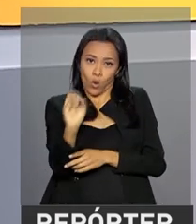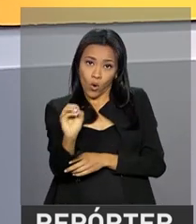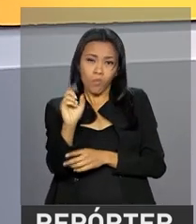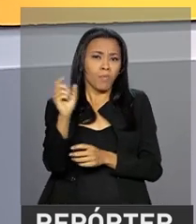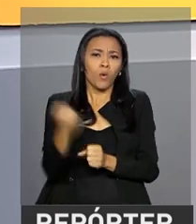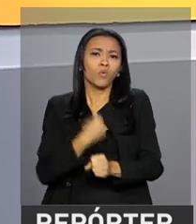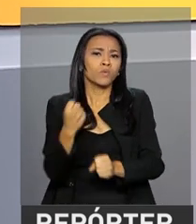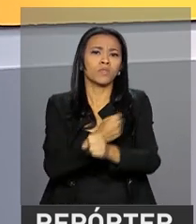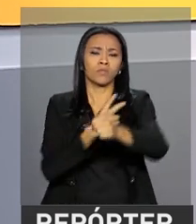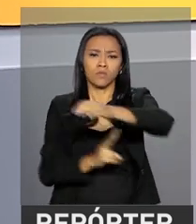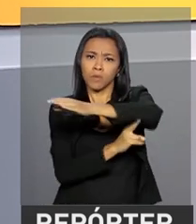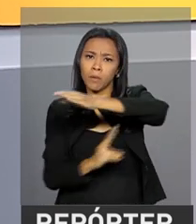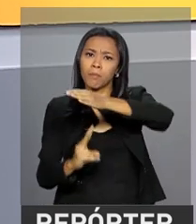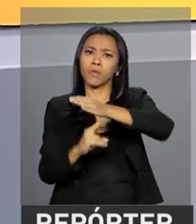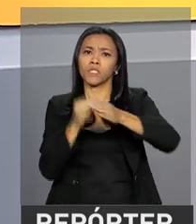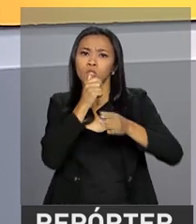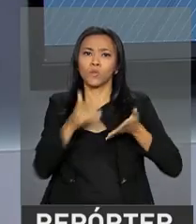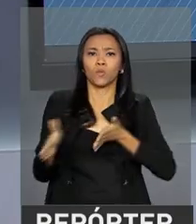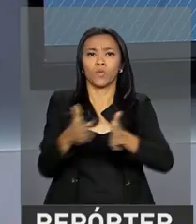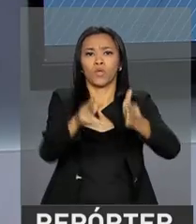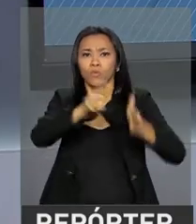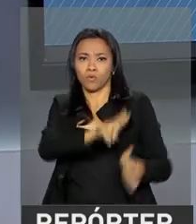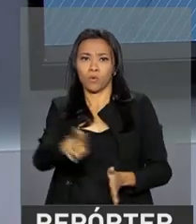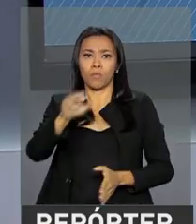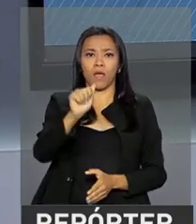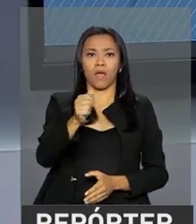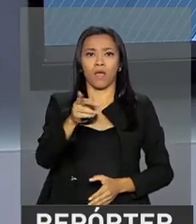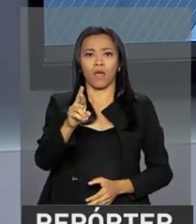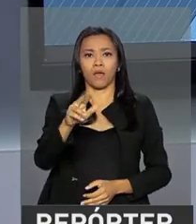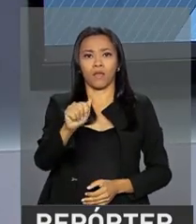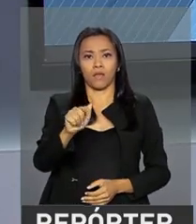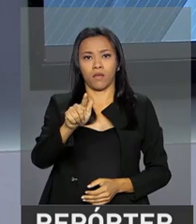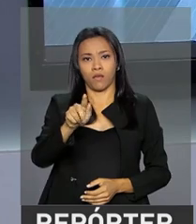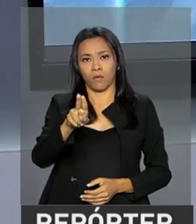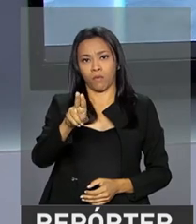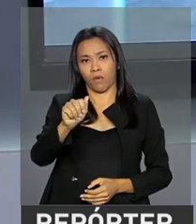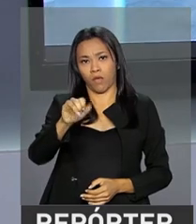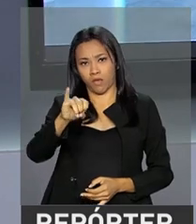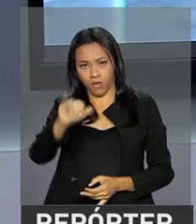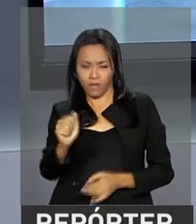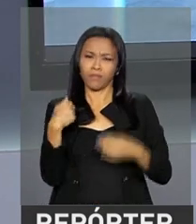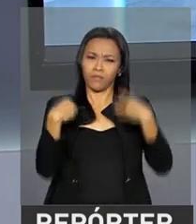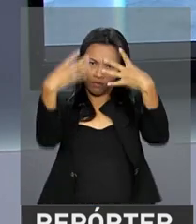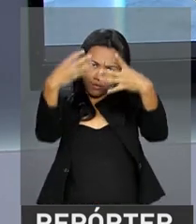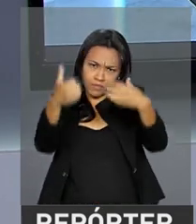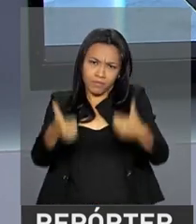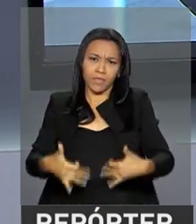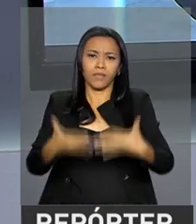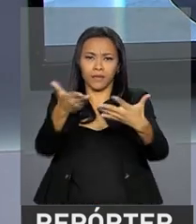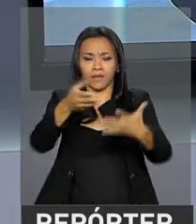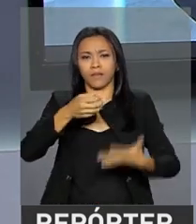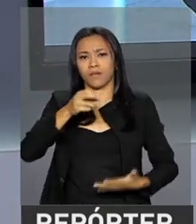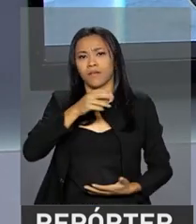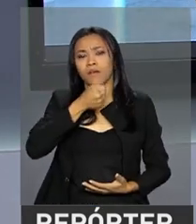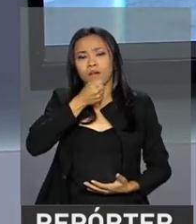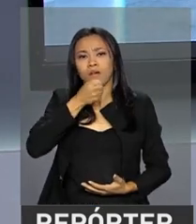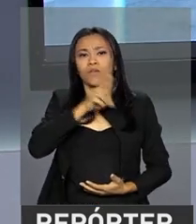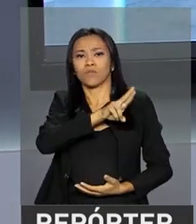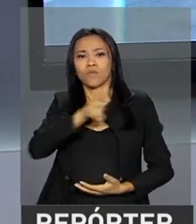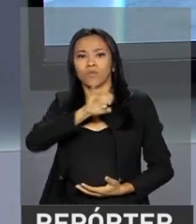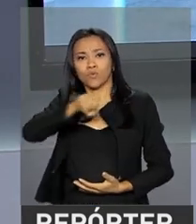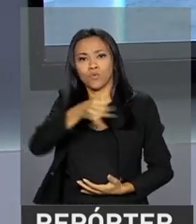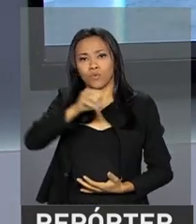sobre o rio araguaia o repórter joão pedro neto traz detalhes pra gente é com você é joão